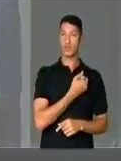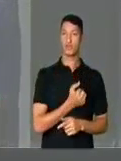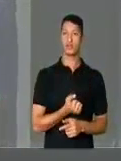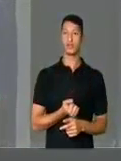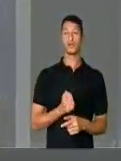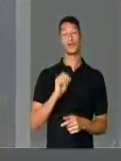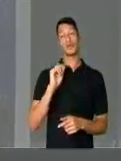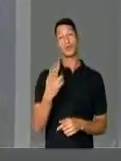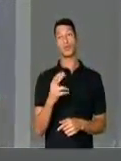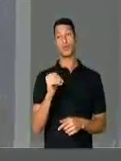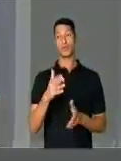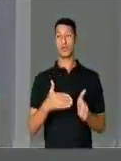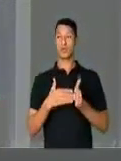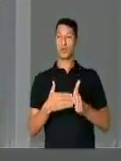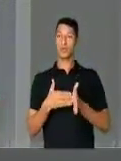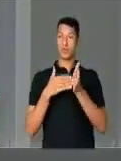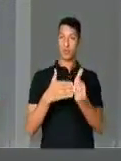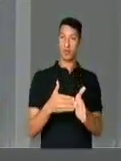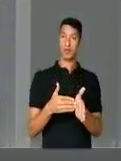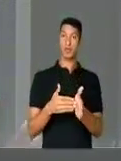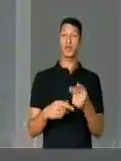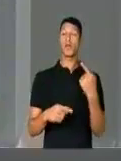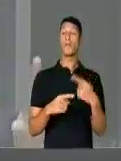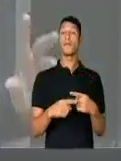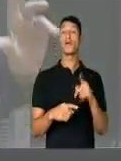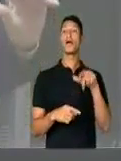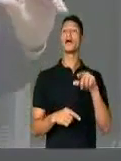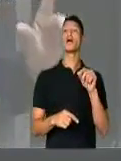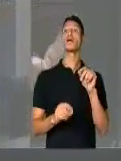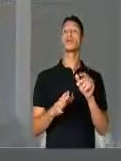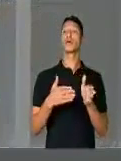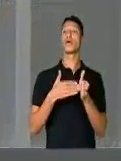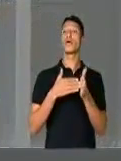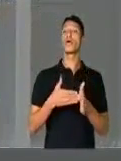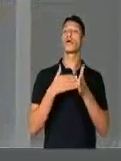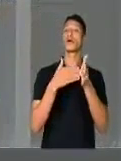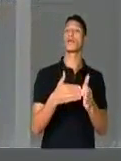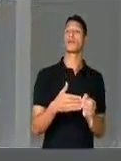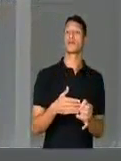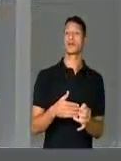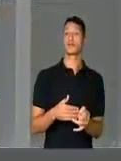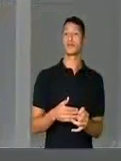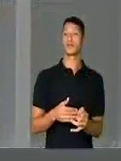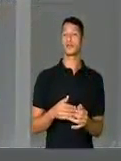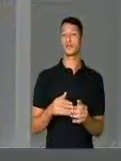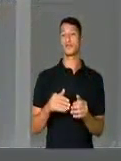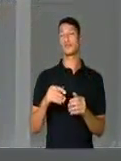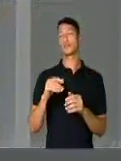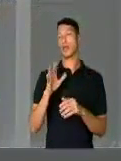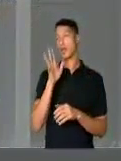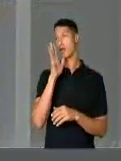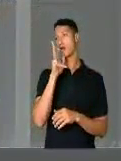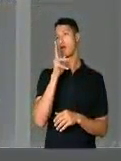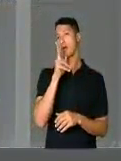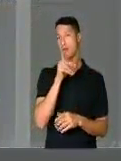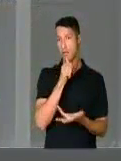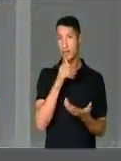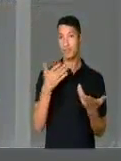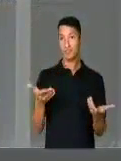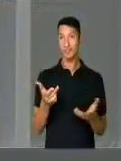salvação, ou pelo menos é um caminho, por que é que ela só caminha a passo de